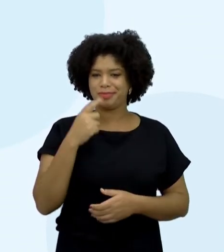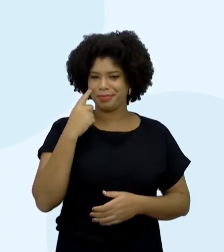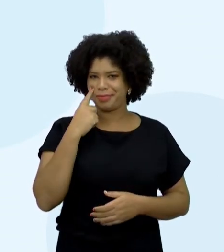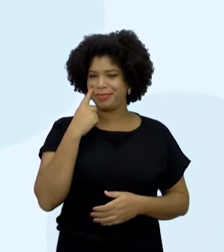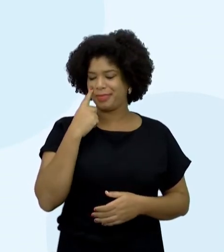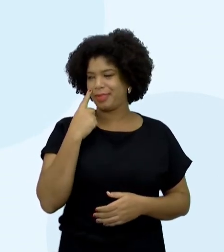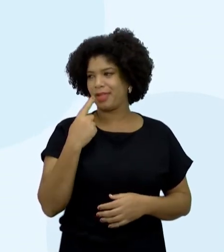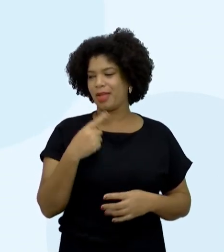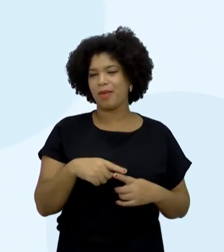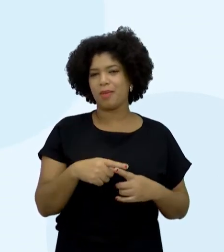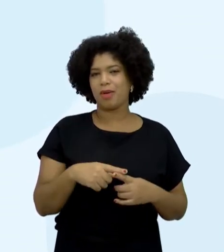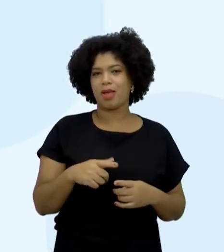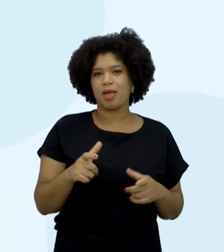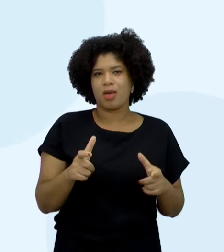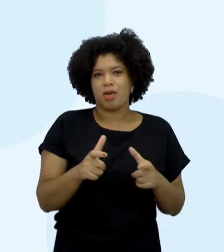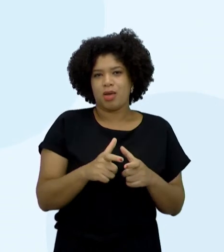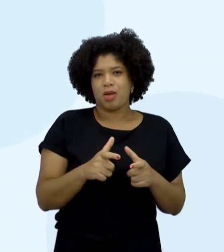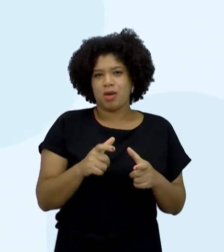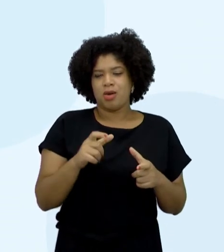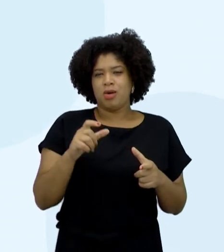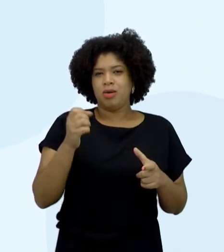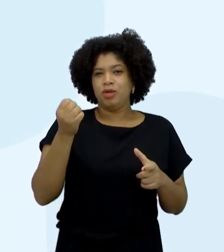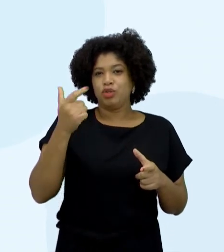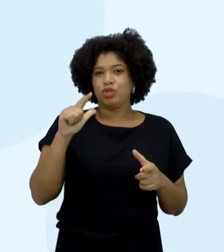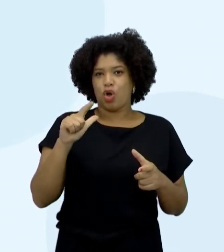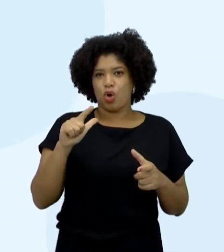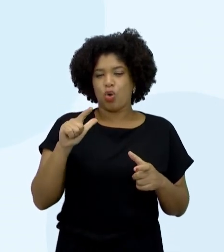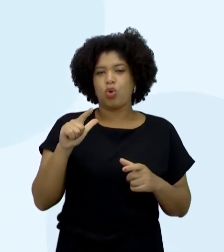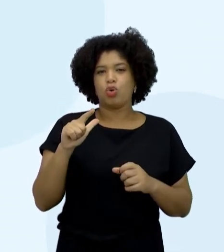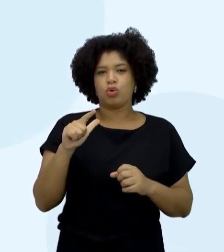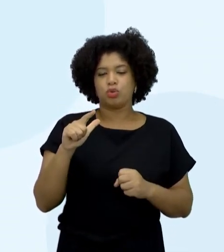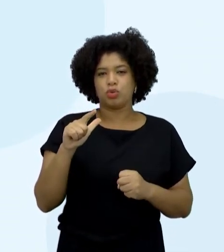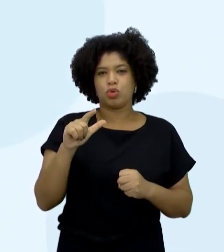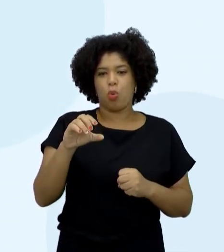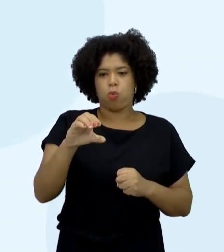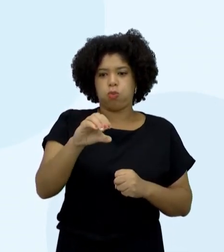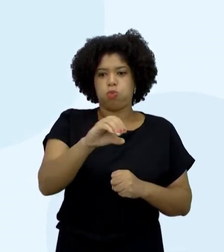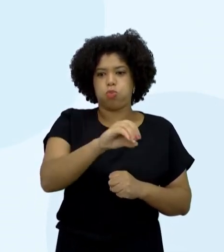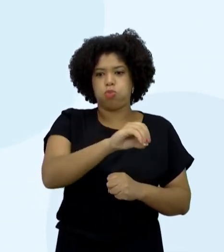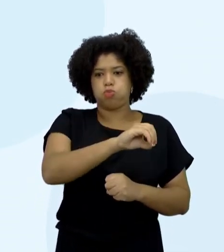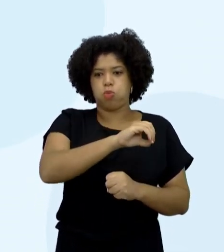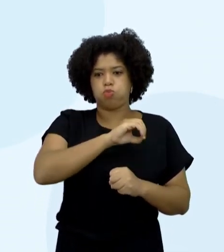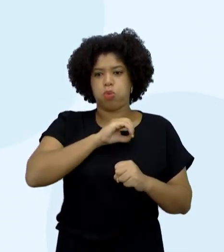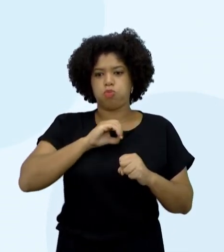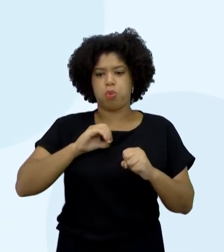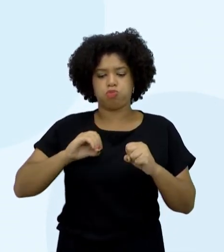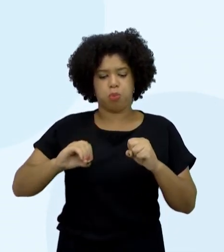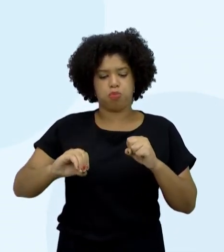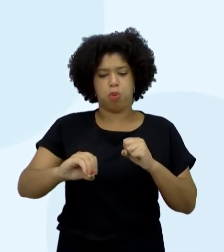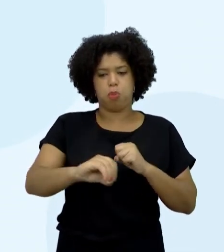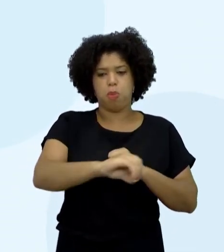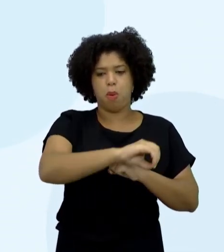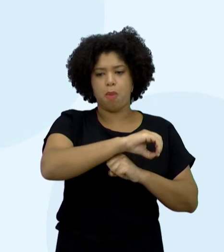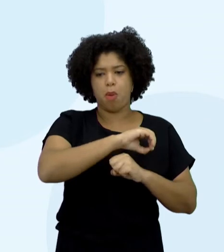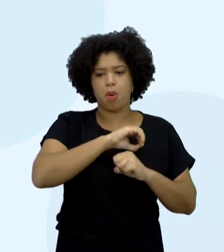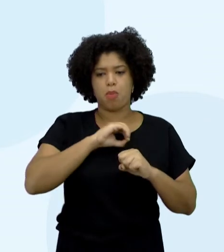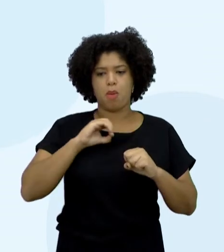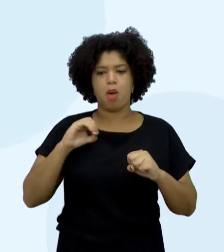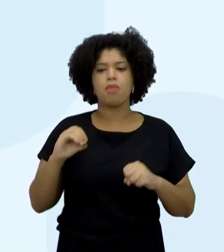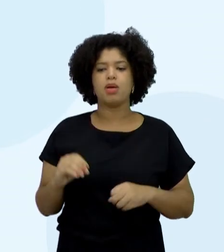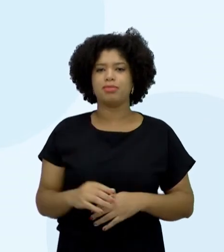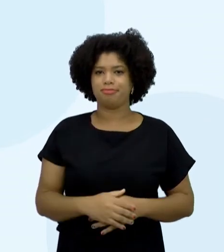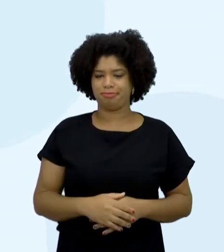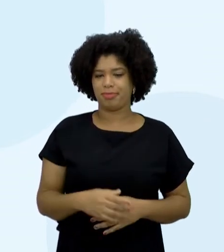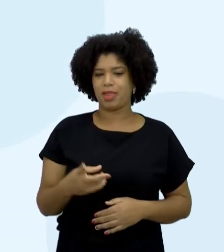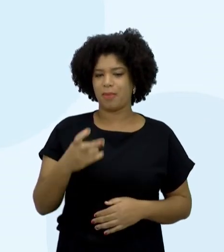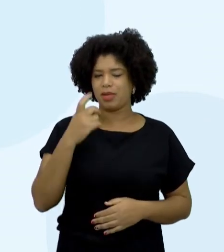muito pequeno perto do Sol, o Sol é muito grande, os raios que chegam aqui para a gente chegam praticamente paralelos. Esse foco, esse